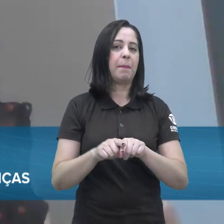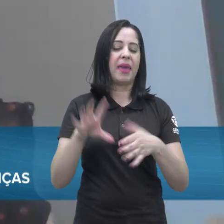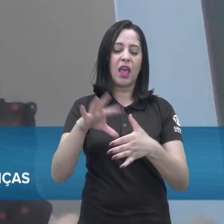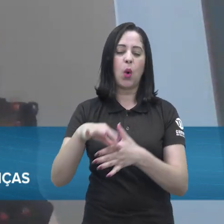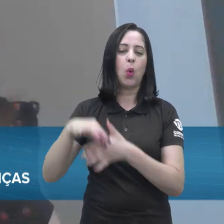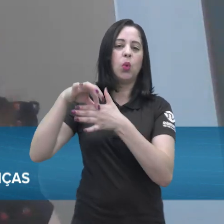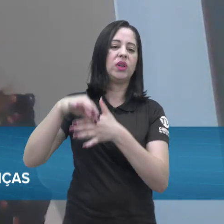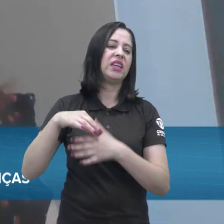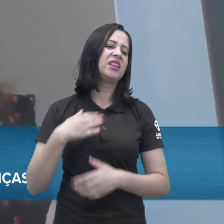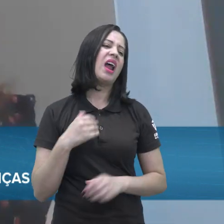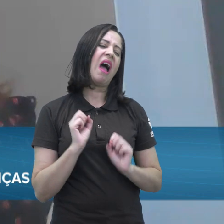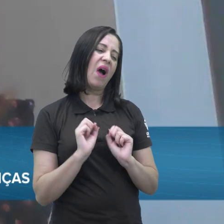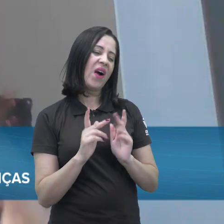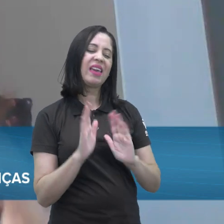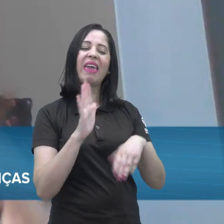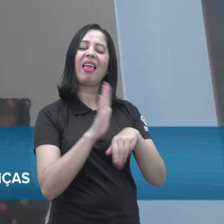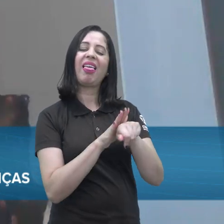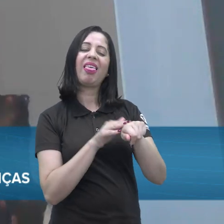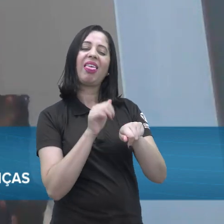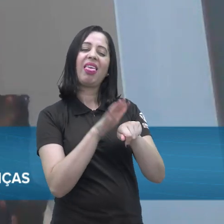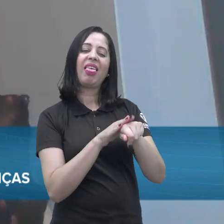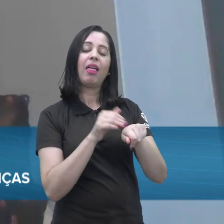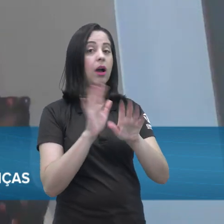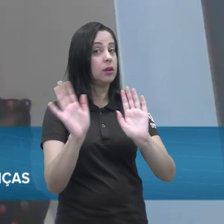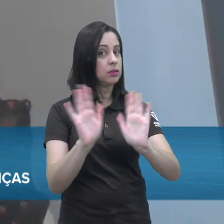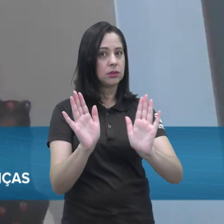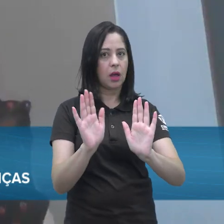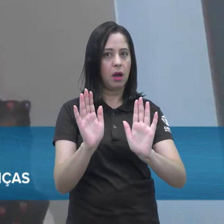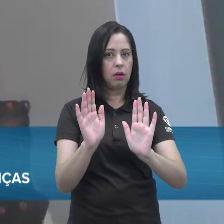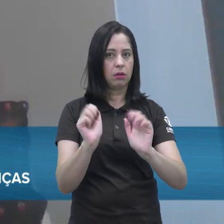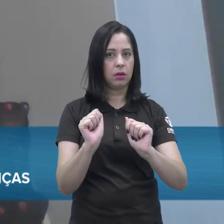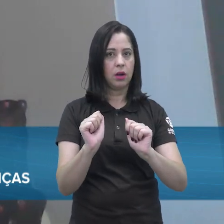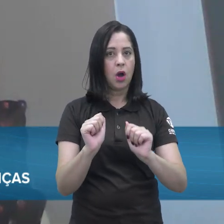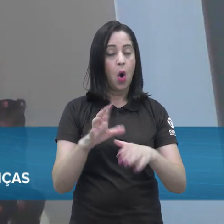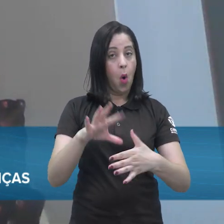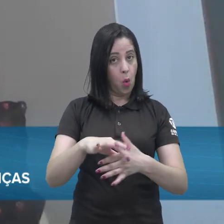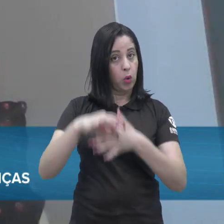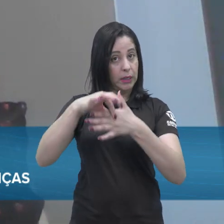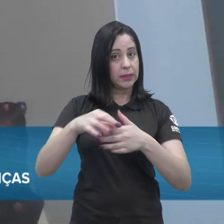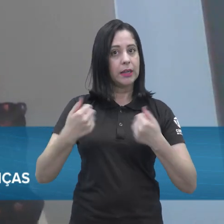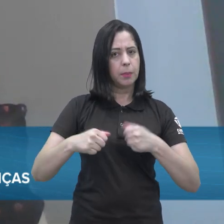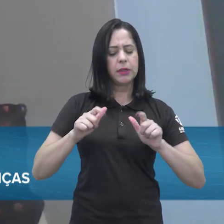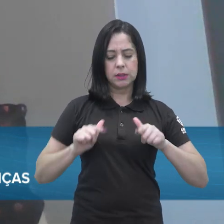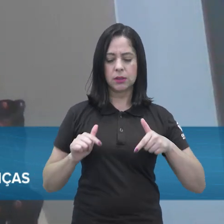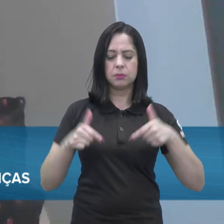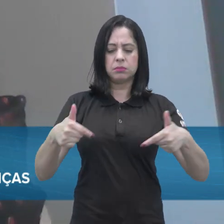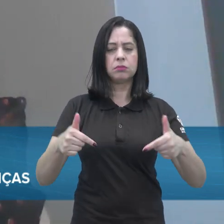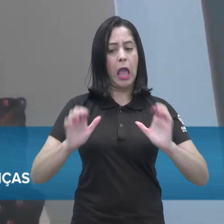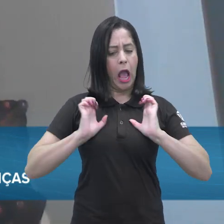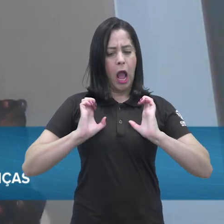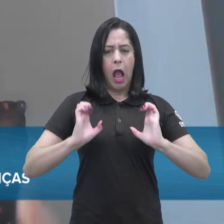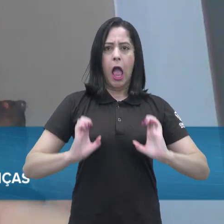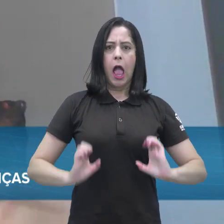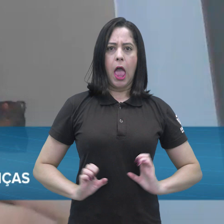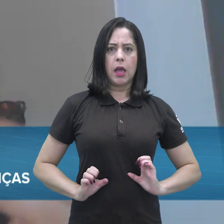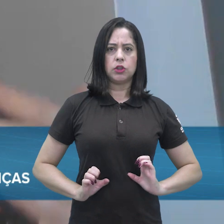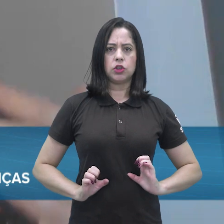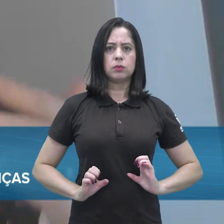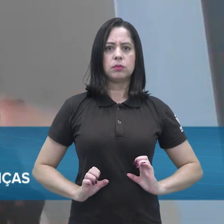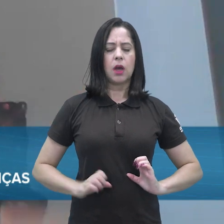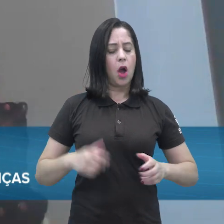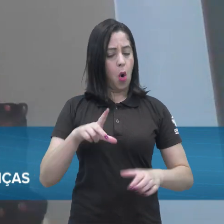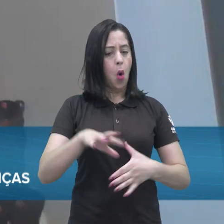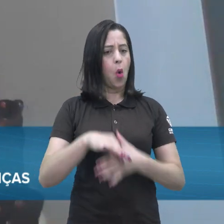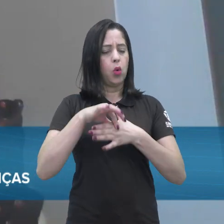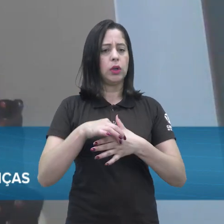nem o coach, é aquele líder situacional. Ele consegue fazer uma leitura de cada situação e ele consegue